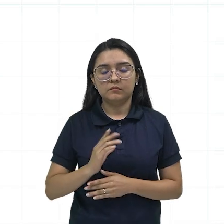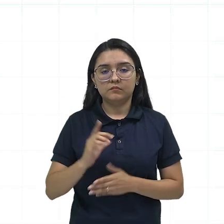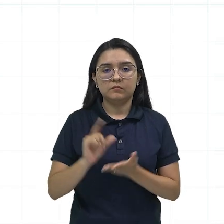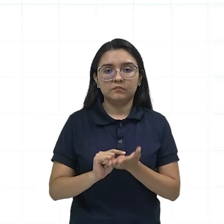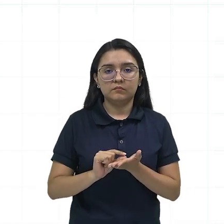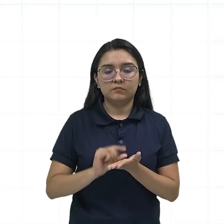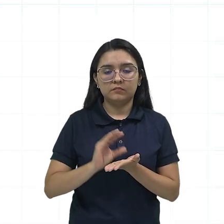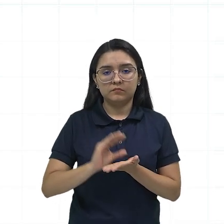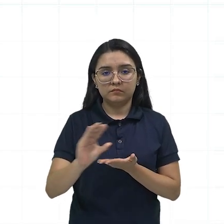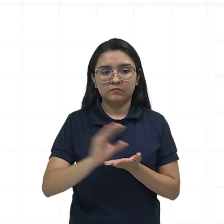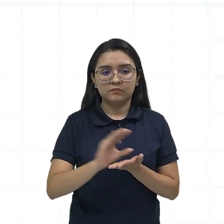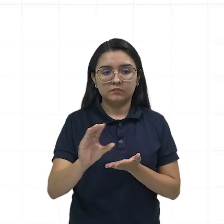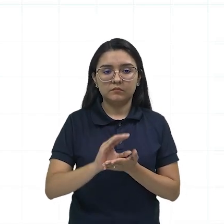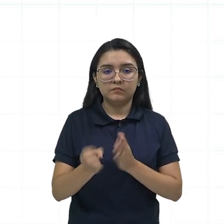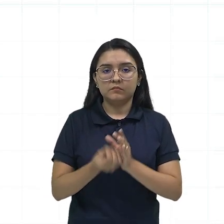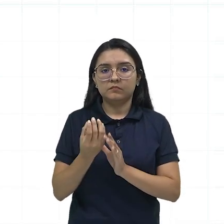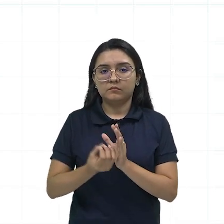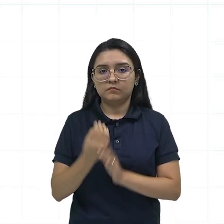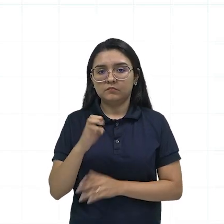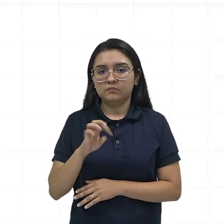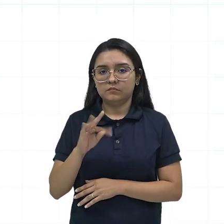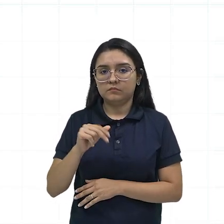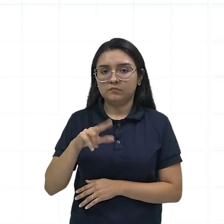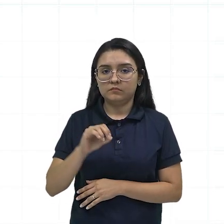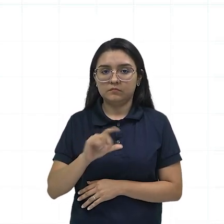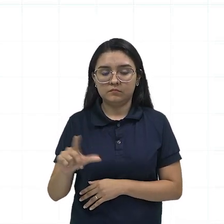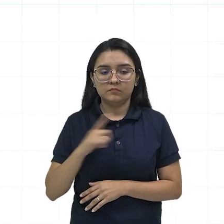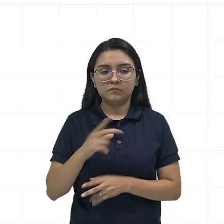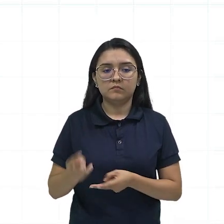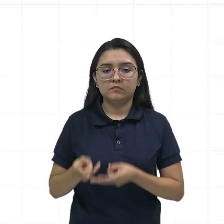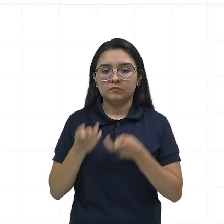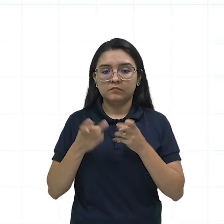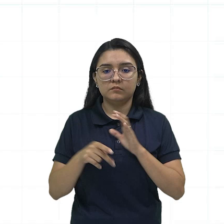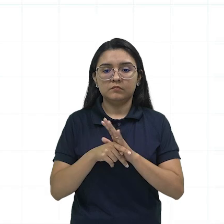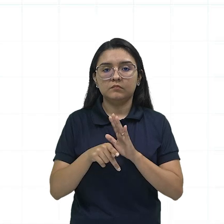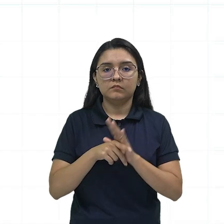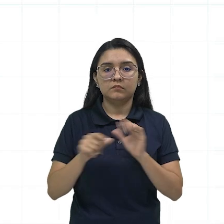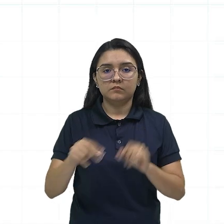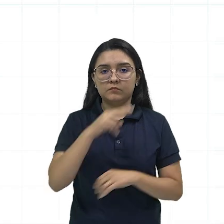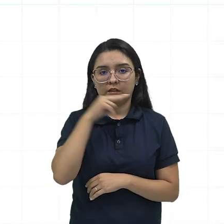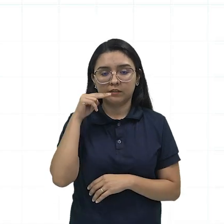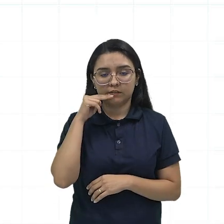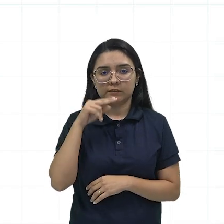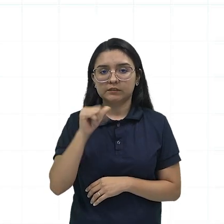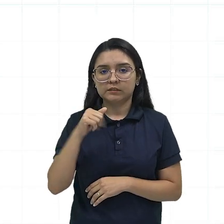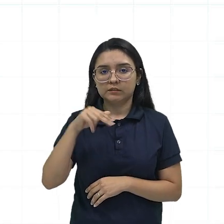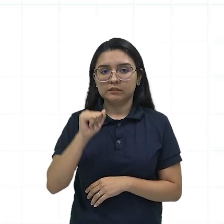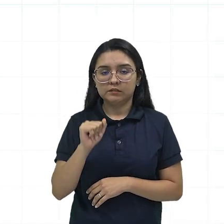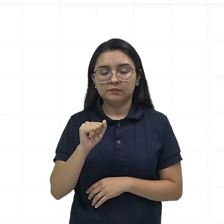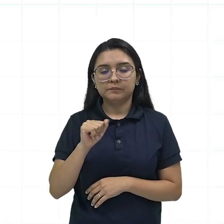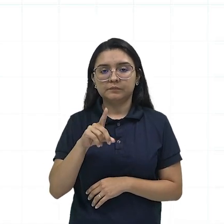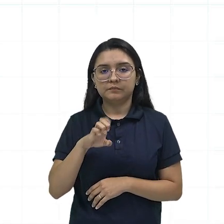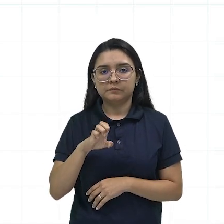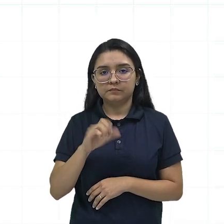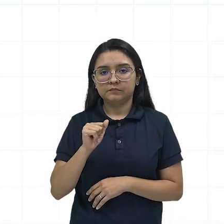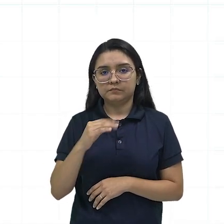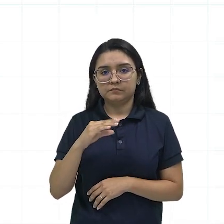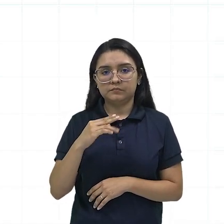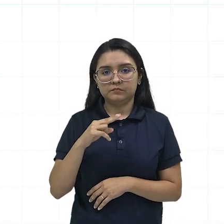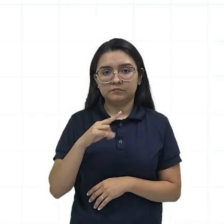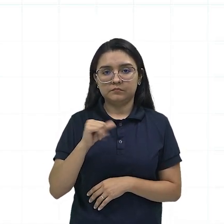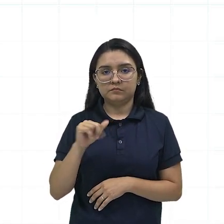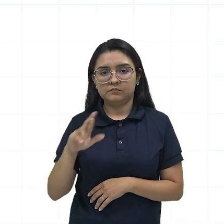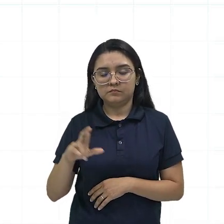na produção do etanol extraído da cana-de-açúcar, né? Então, o